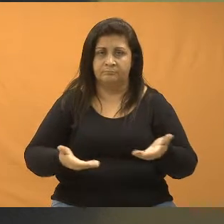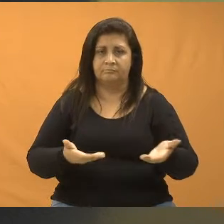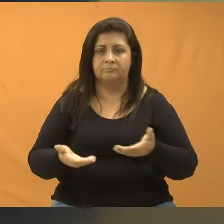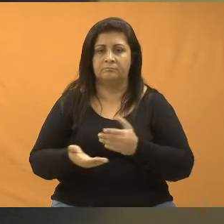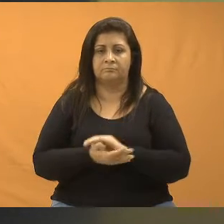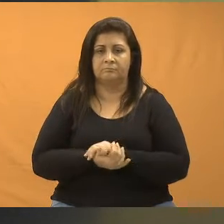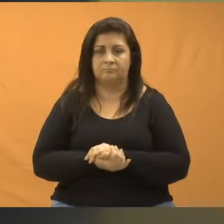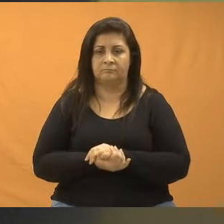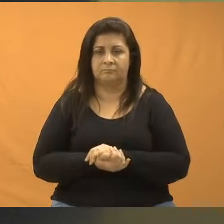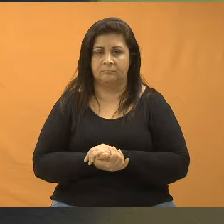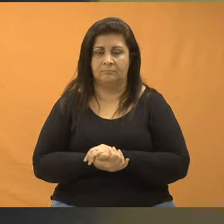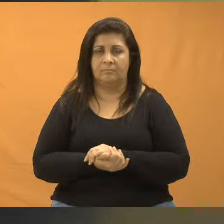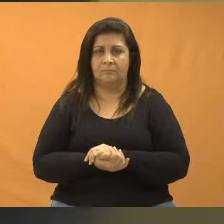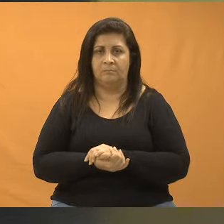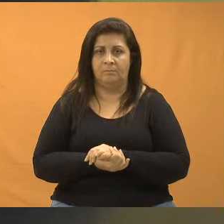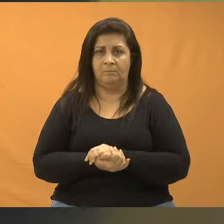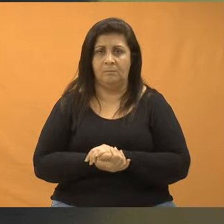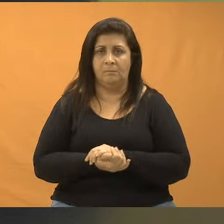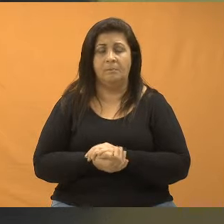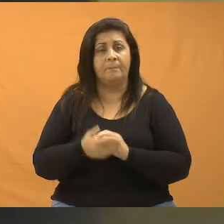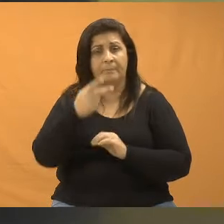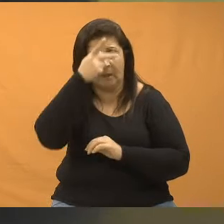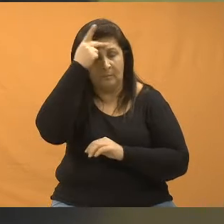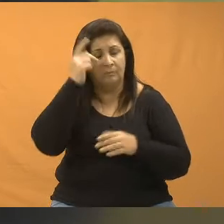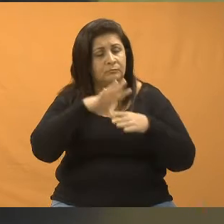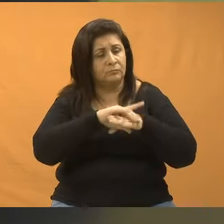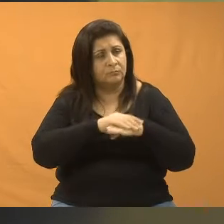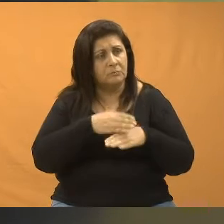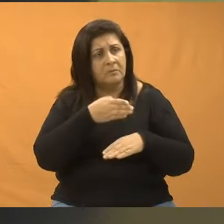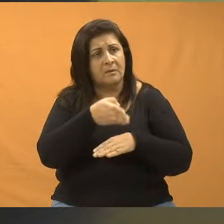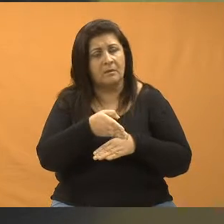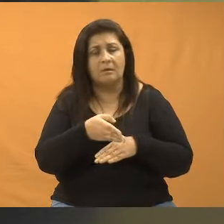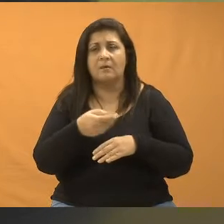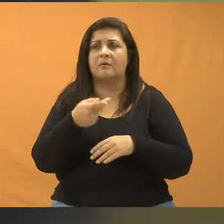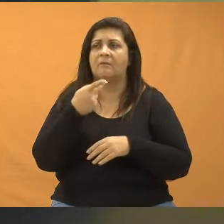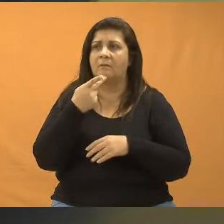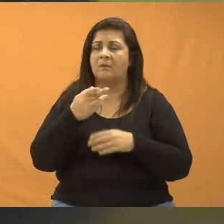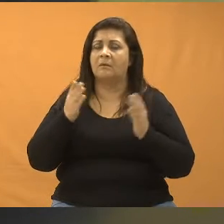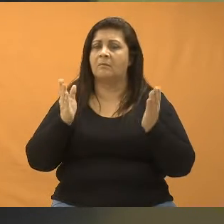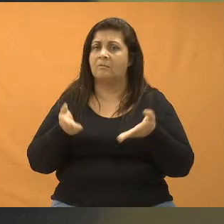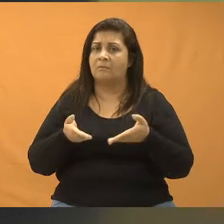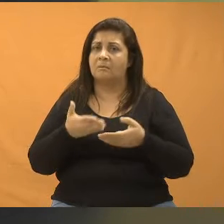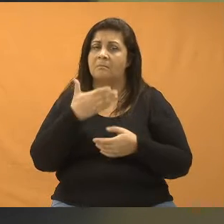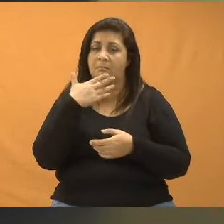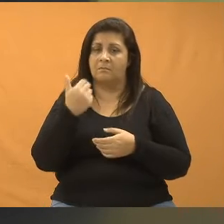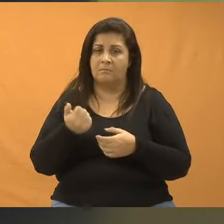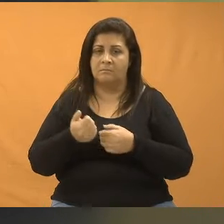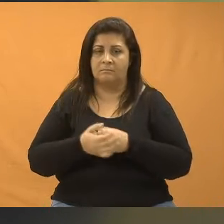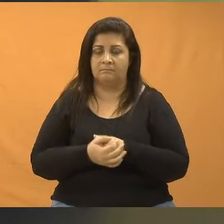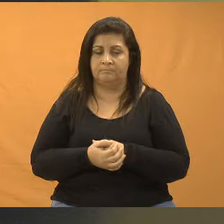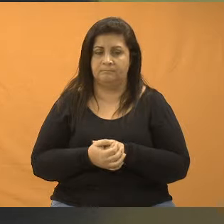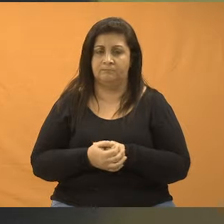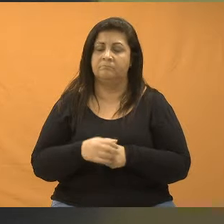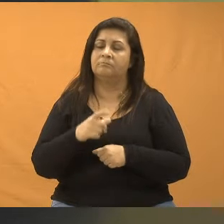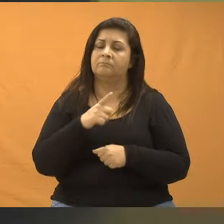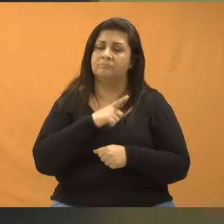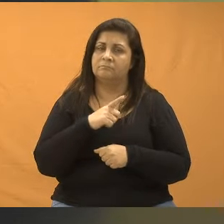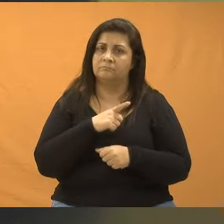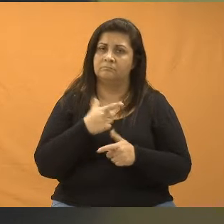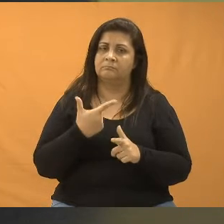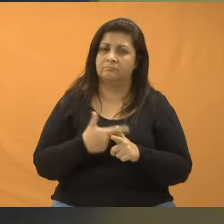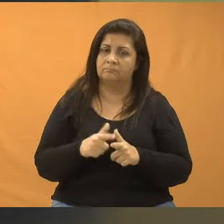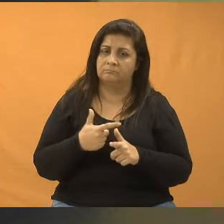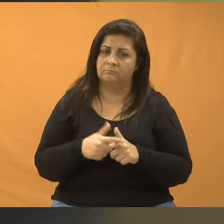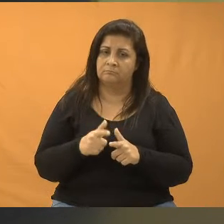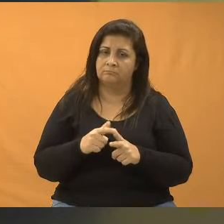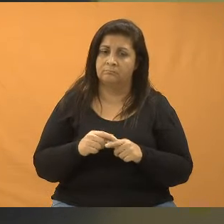próprio retorno dos pacientes. Né? A gente conseguiu, é um hospital público, é um hospital que tem problemas, mas